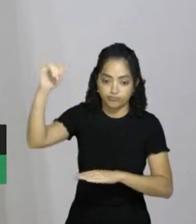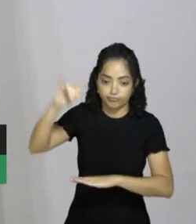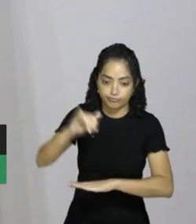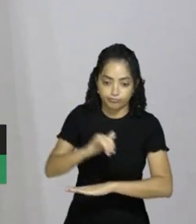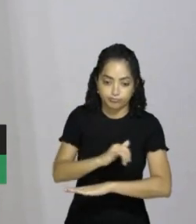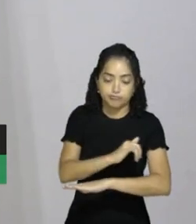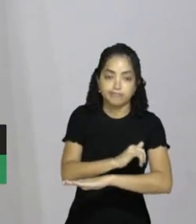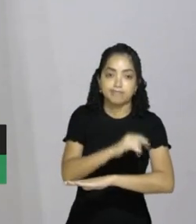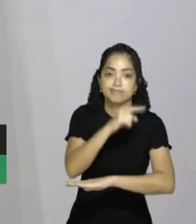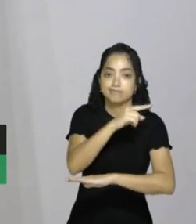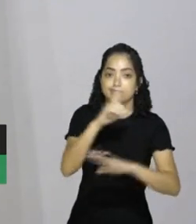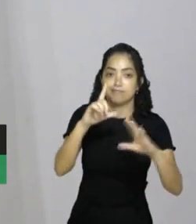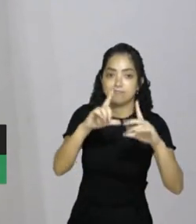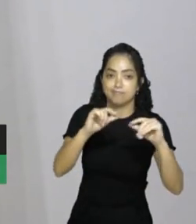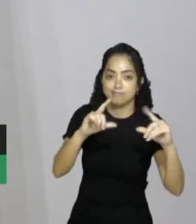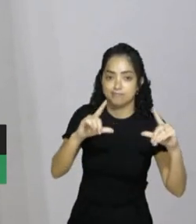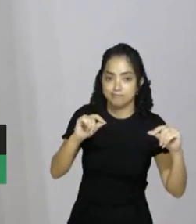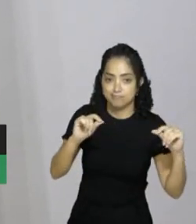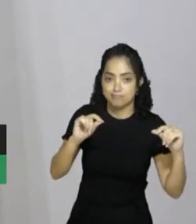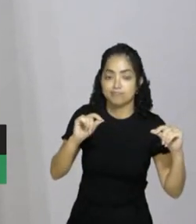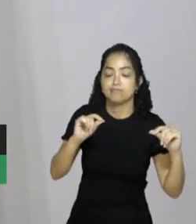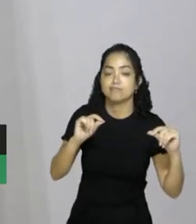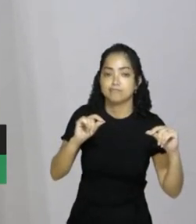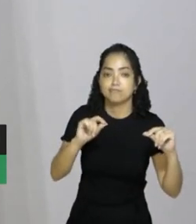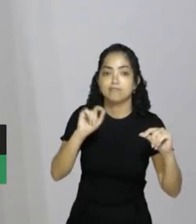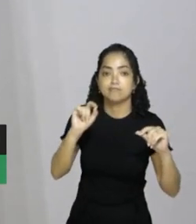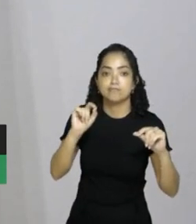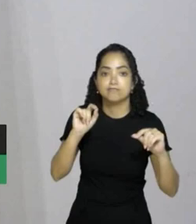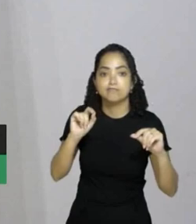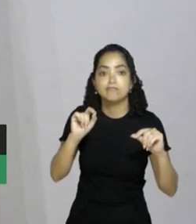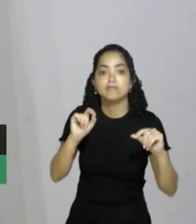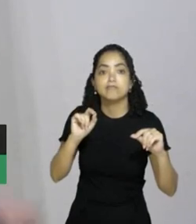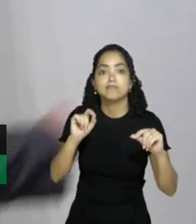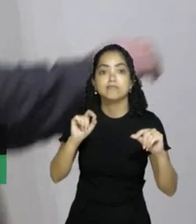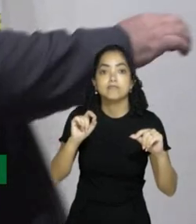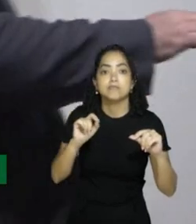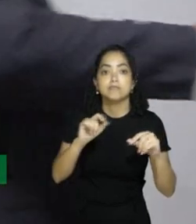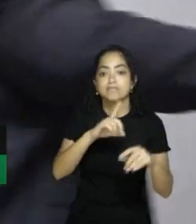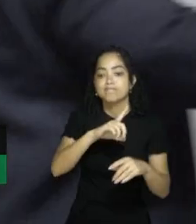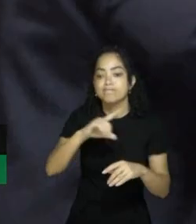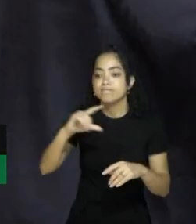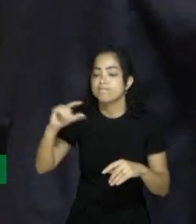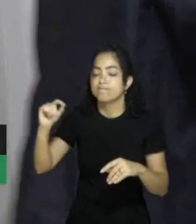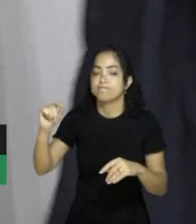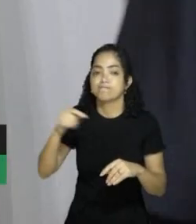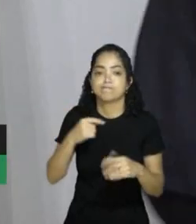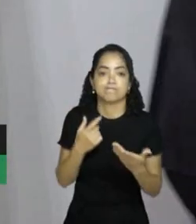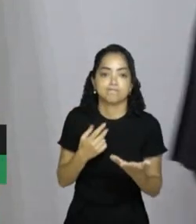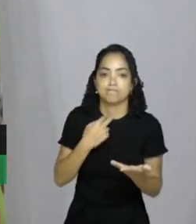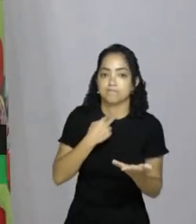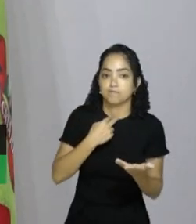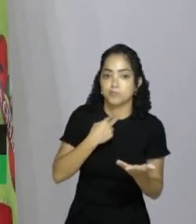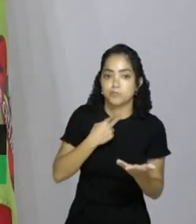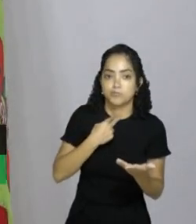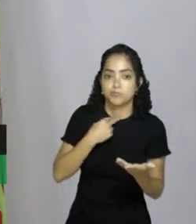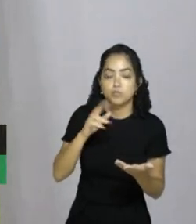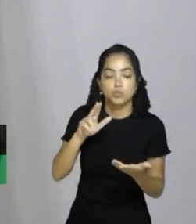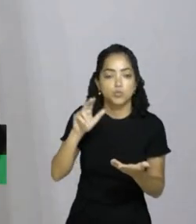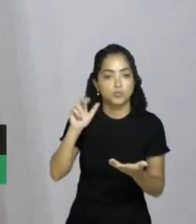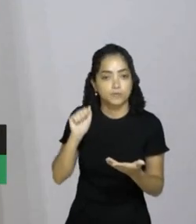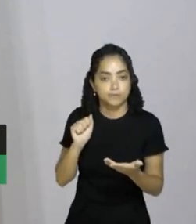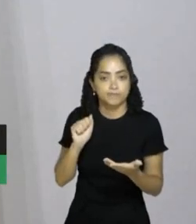Brasília que traz aquele que nunca deveria ter saído da cadeira presidencial do